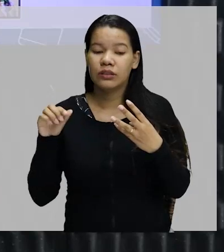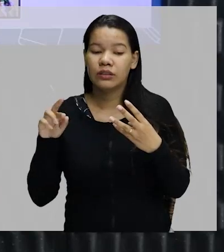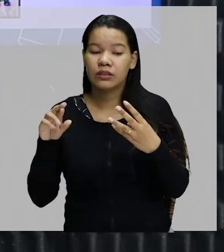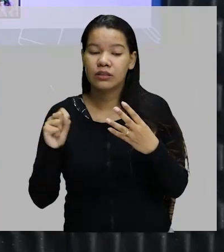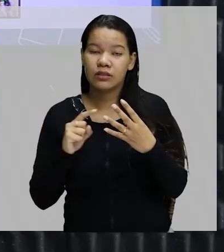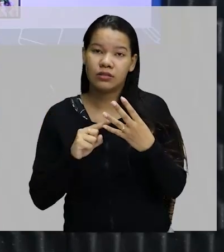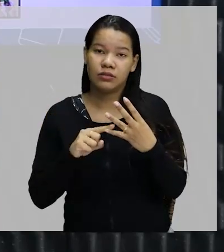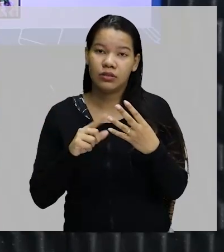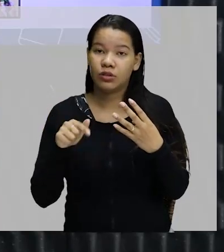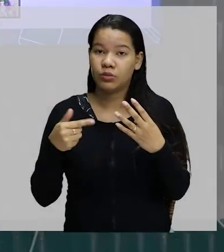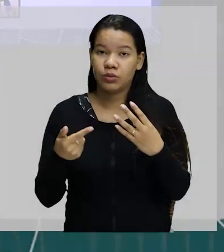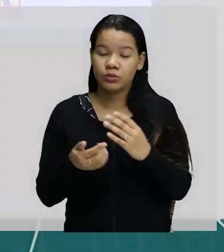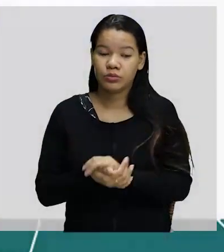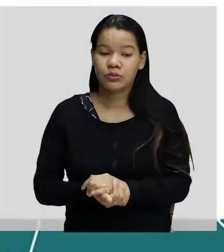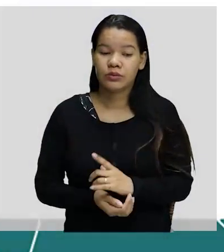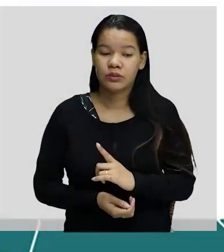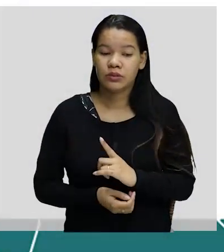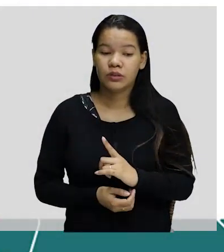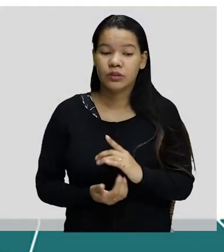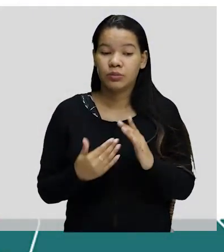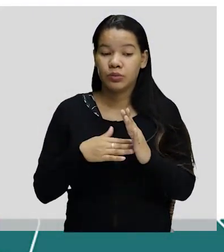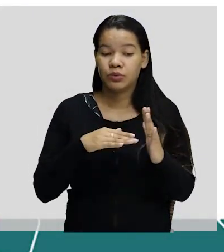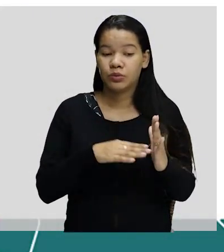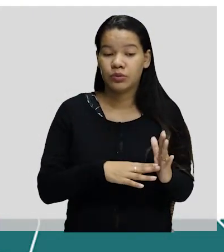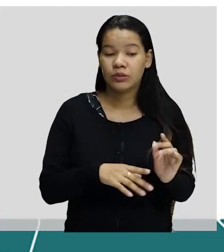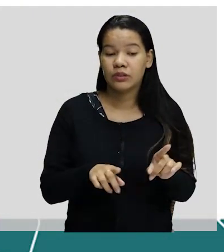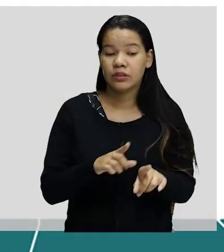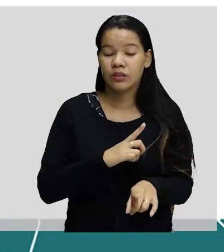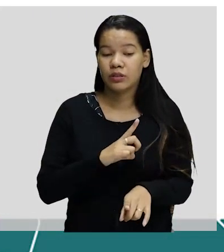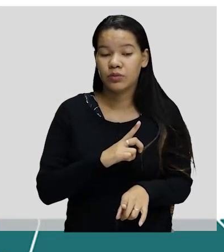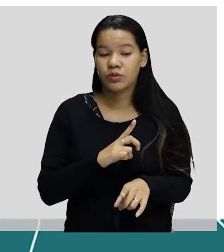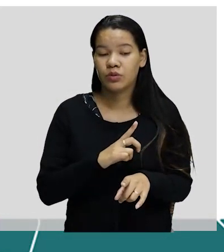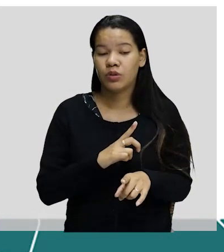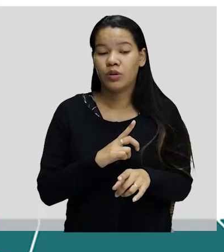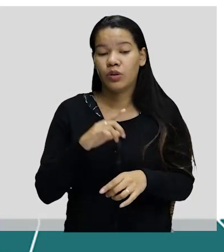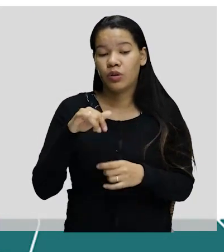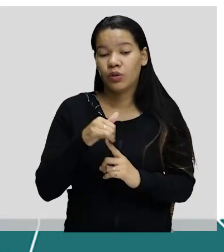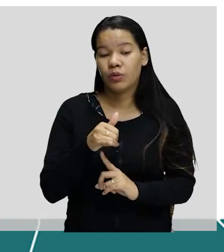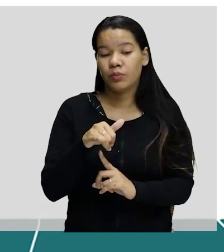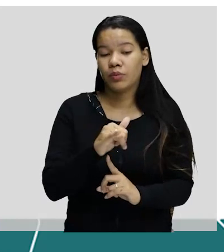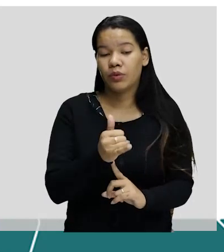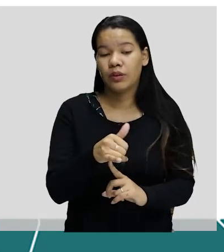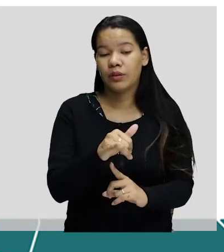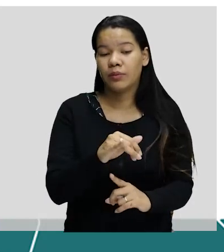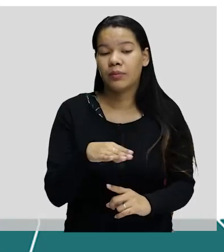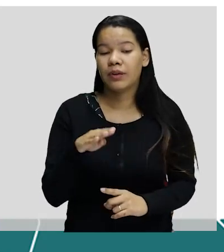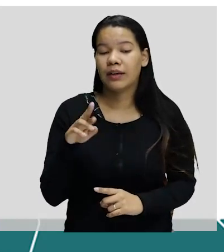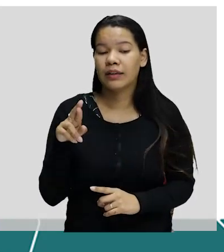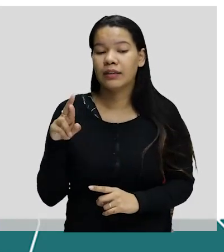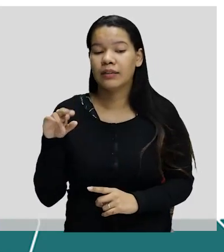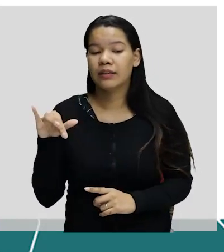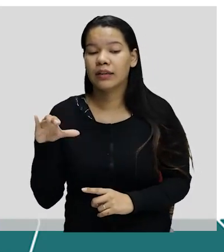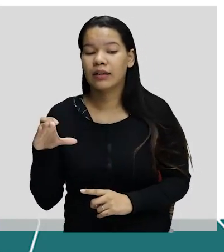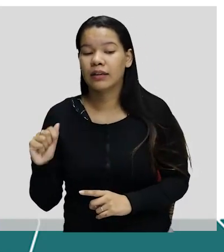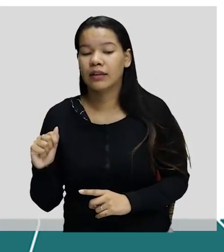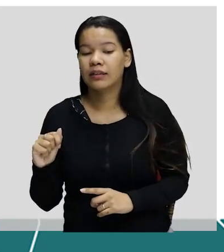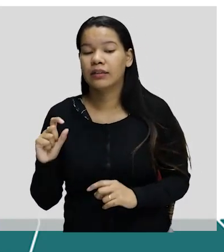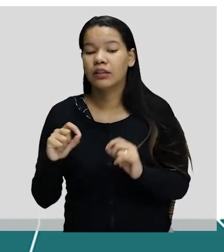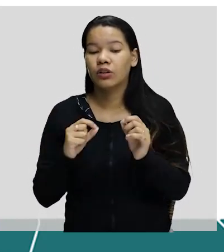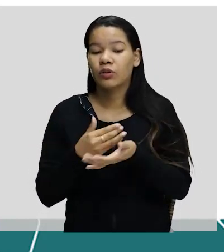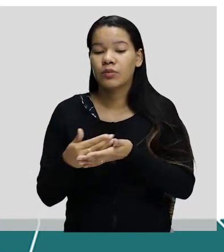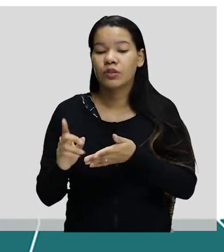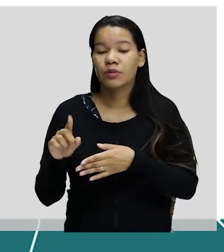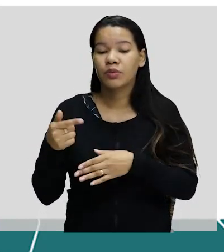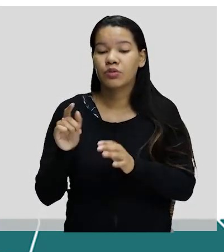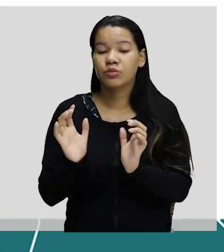boi Barrica, que foi fundado em 1984. A Companhia Barrica surgiu após um grupo de amigos se reunir na Rua do